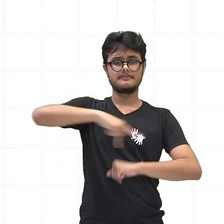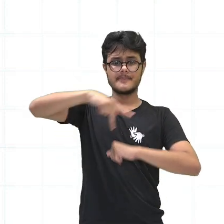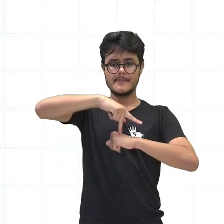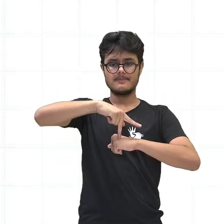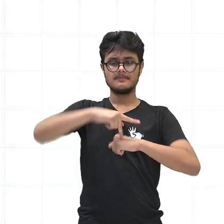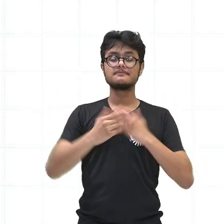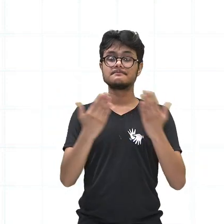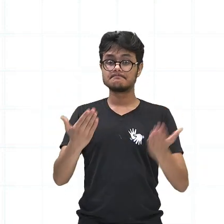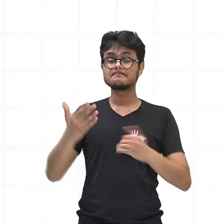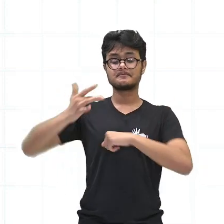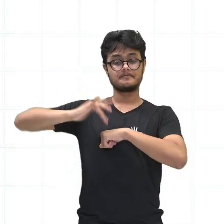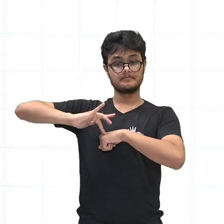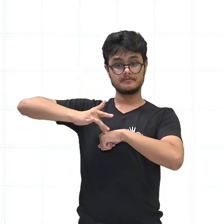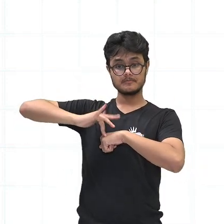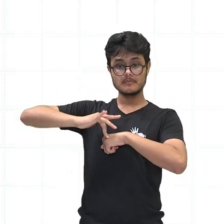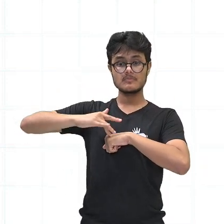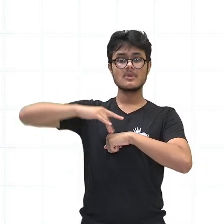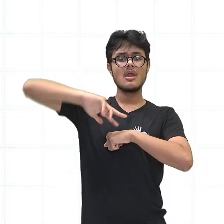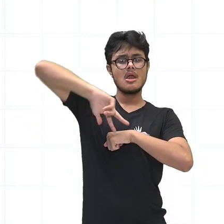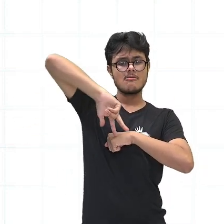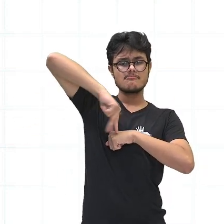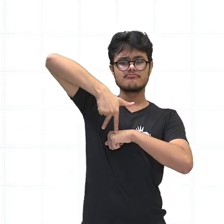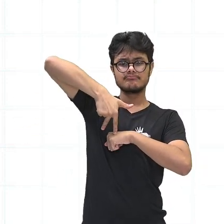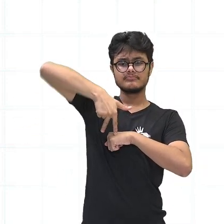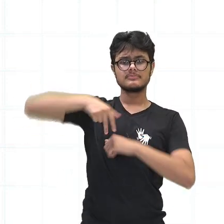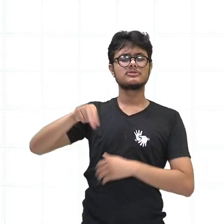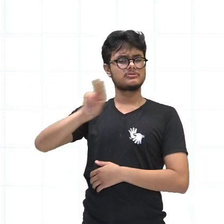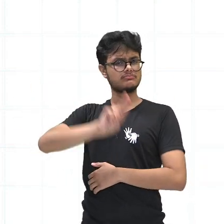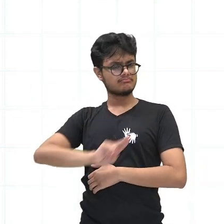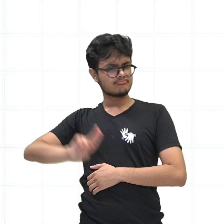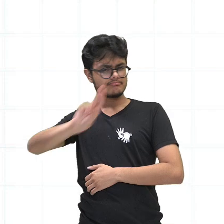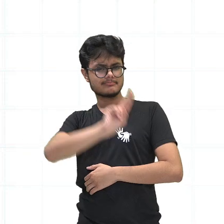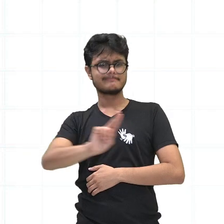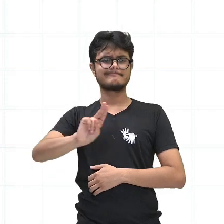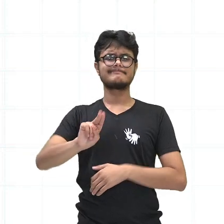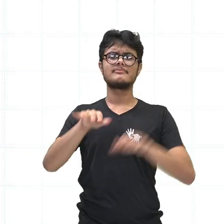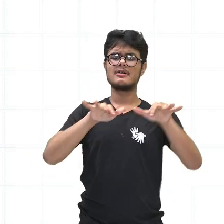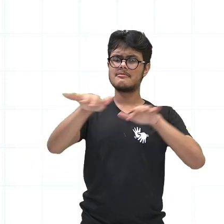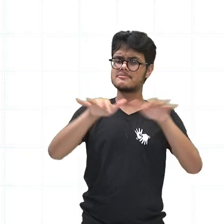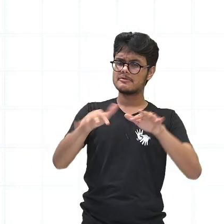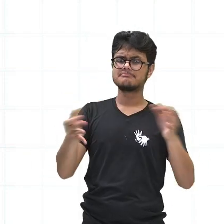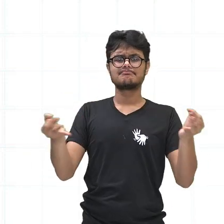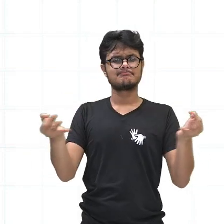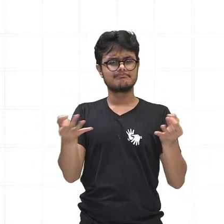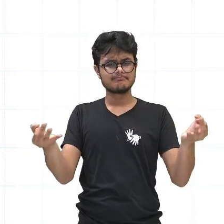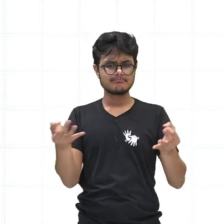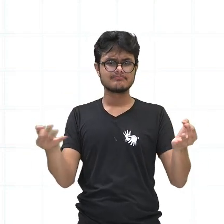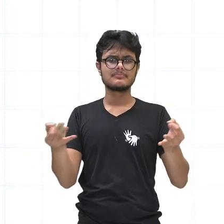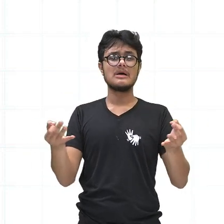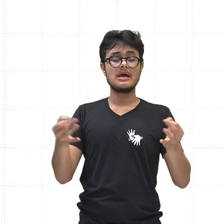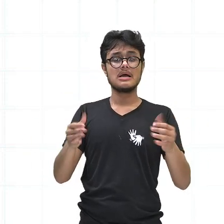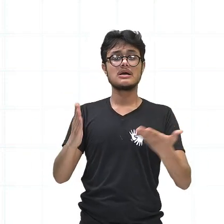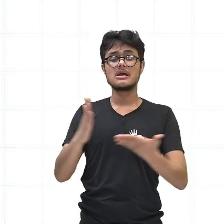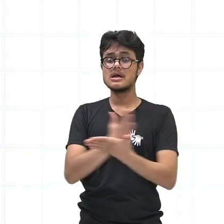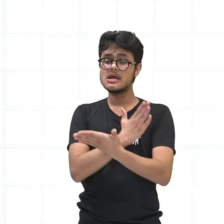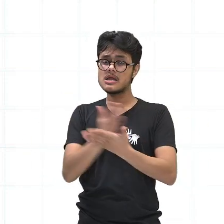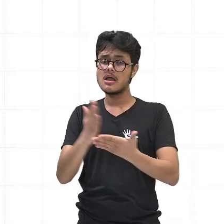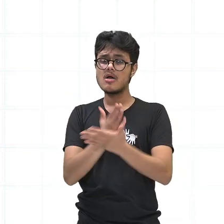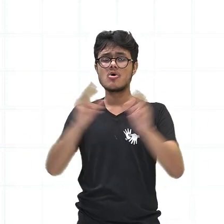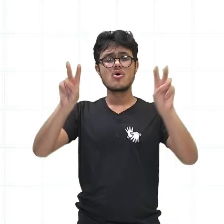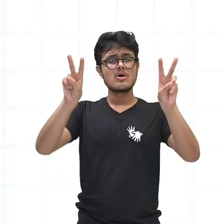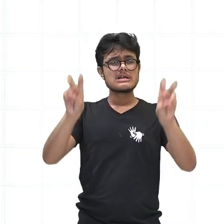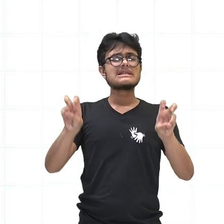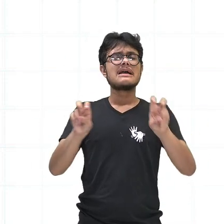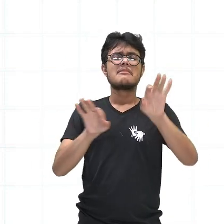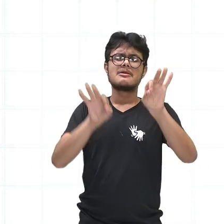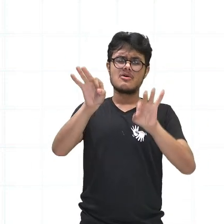é conhecido por sua técnica rigorosa, movimentos graciosos e narrativas elaboradas. Aqui eu